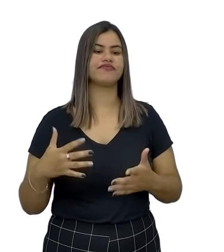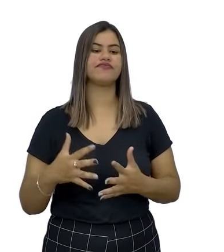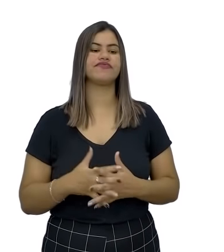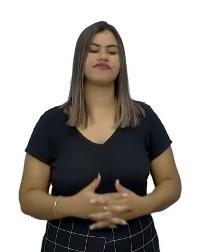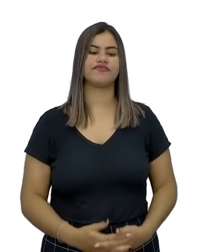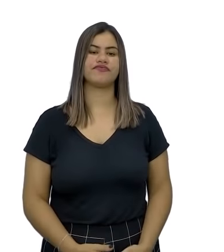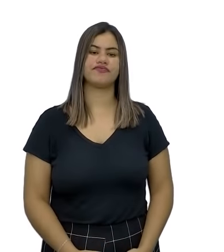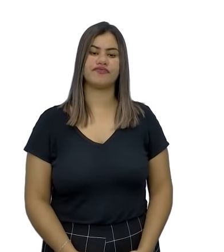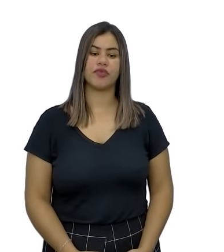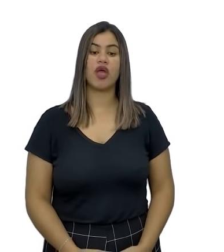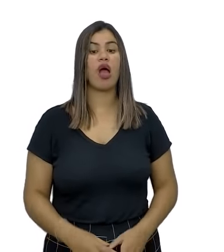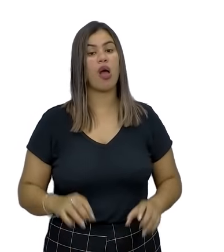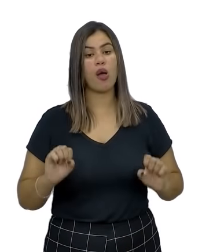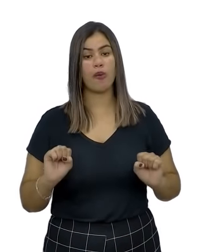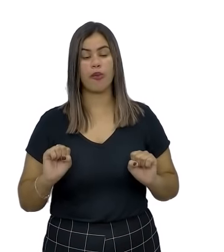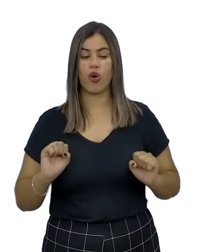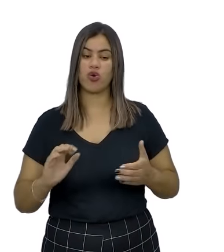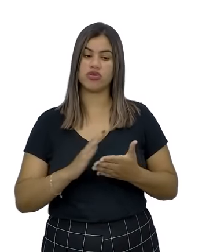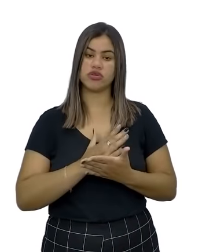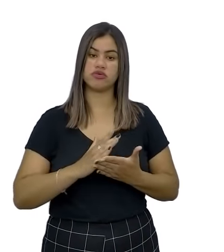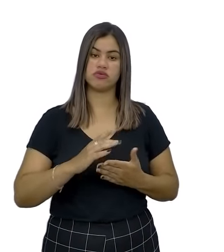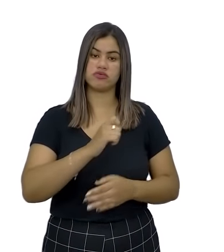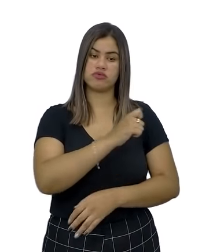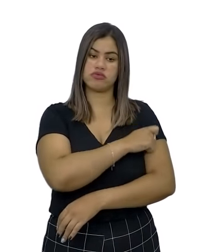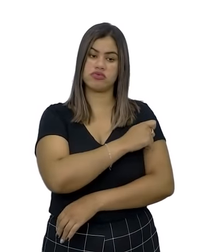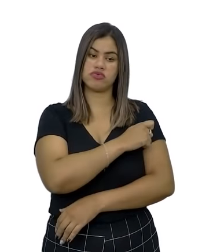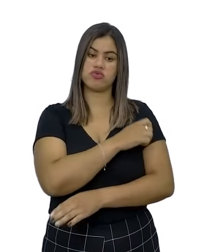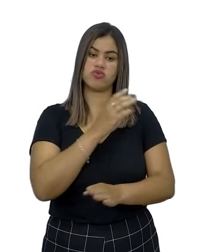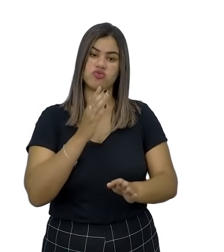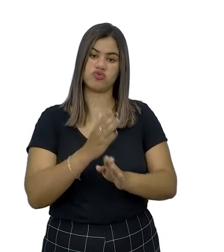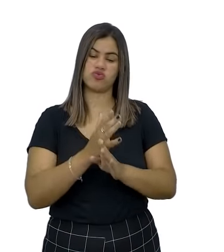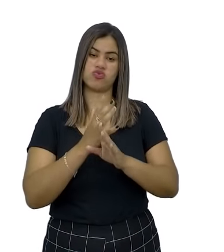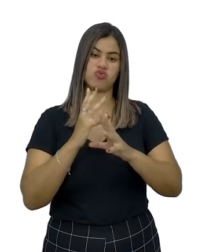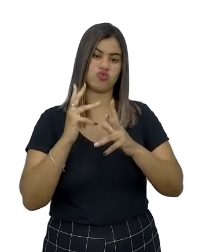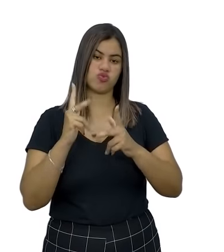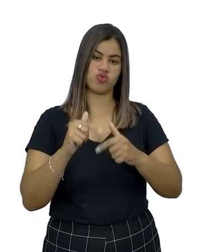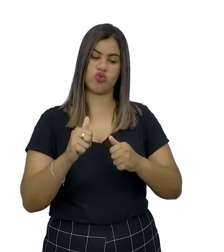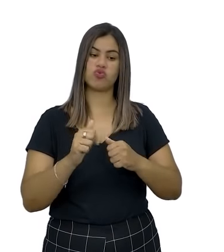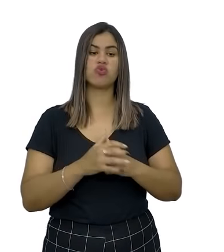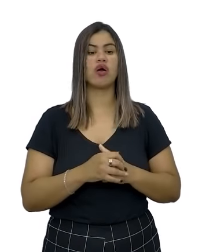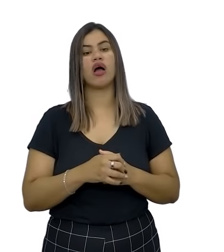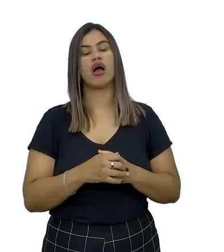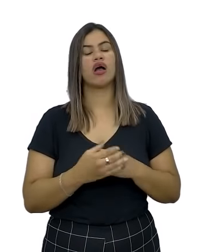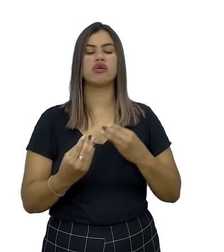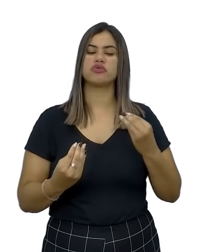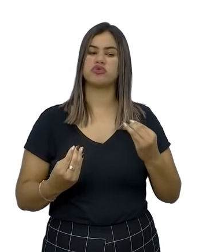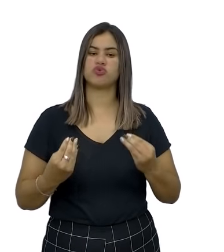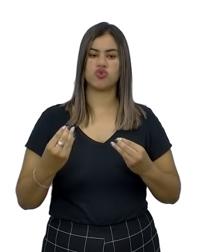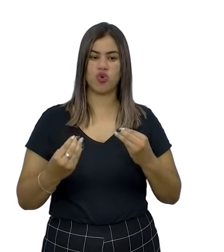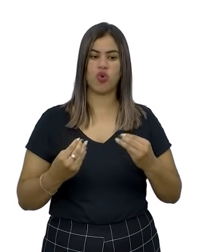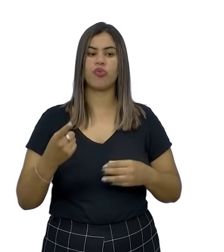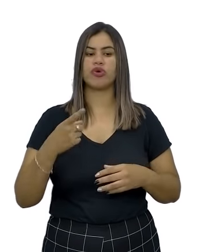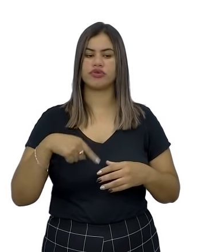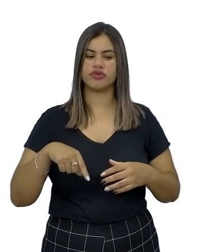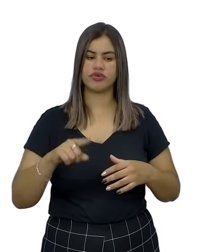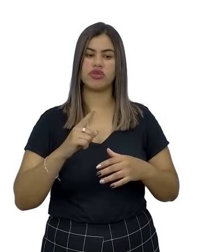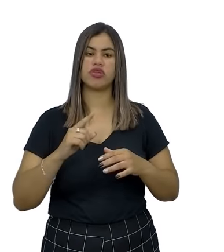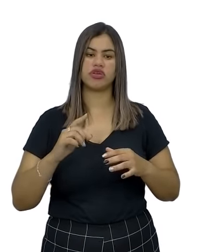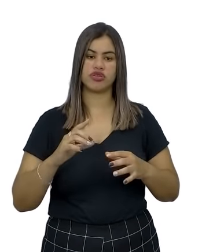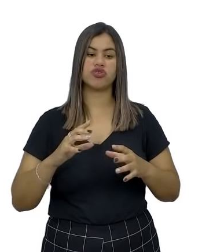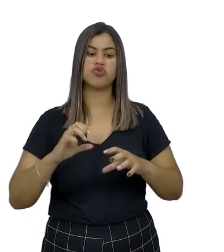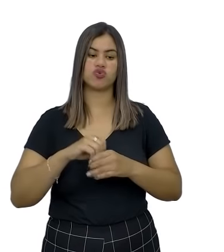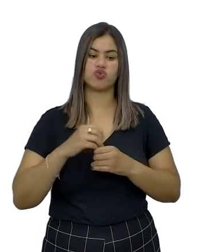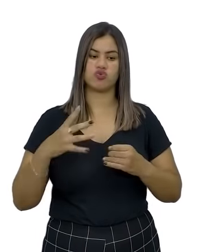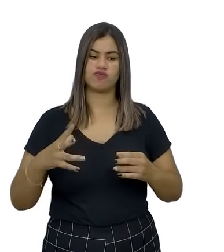aquele. Pode ser que alunos tenham descoberto todo aquele processo, né? E aí a gente vai formalizando o